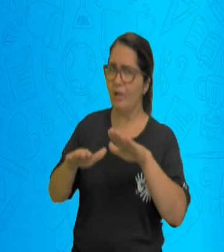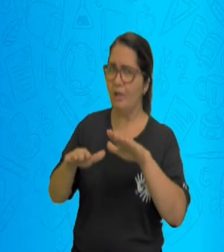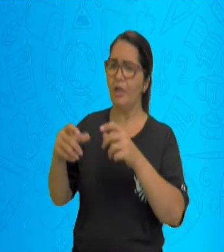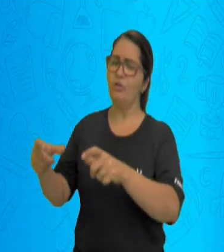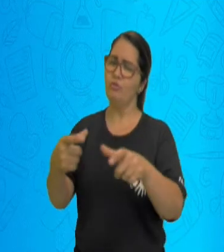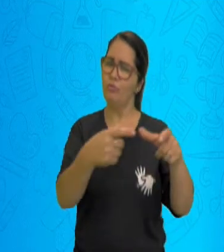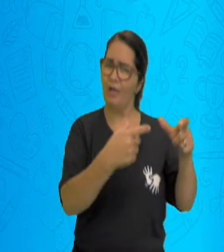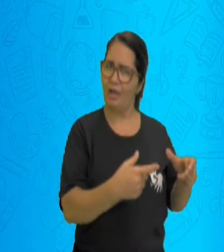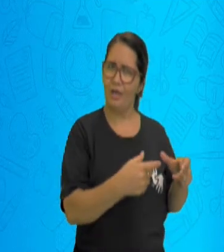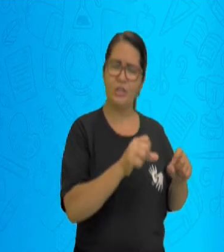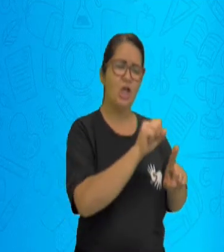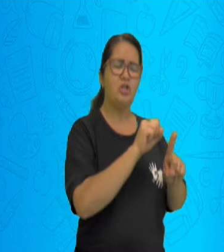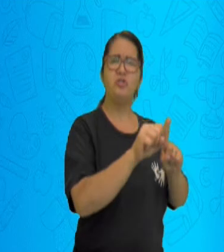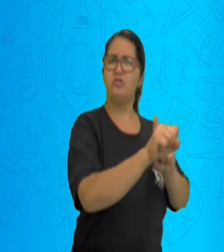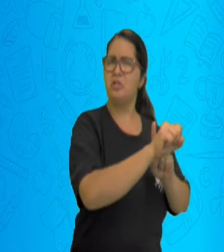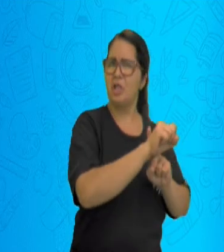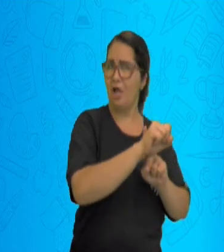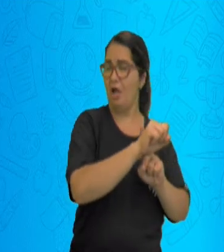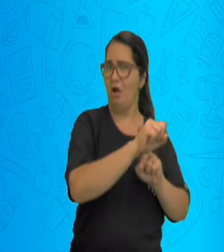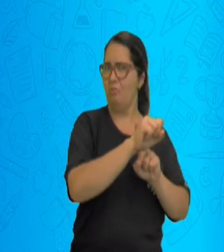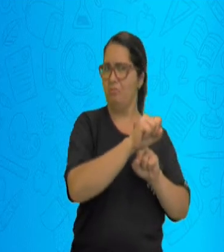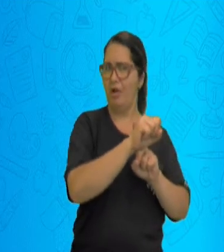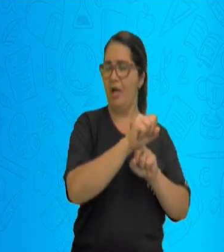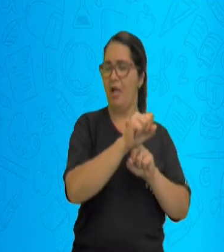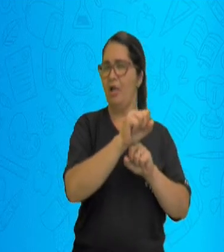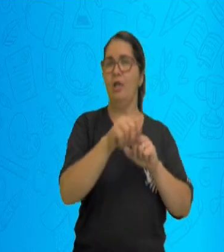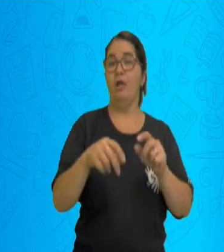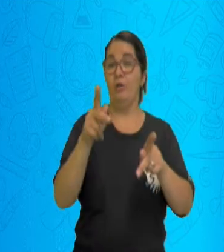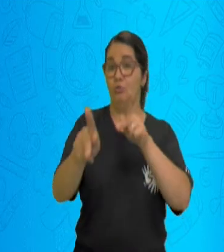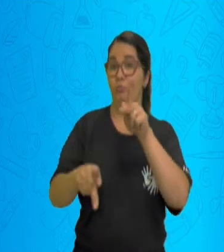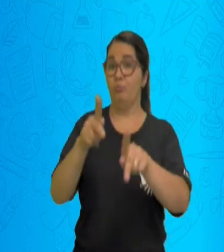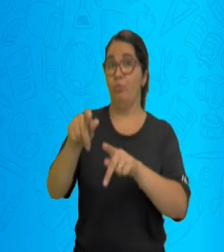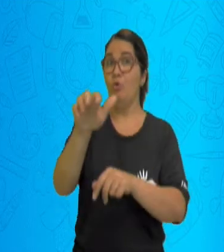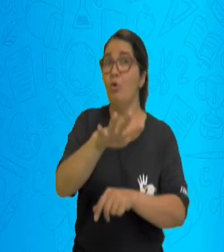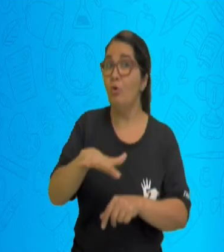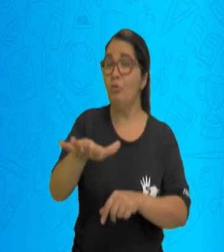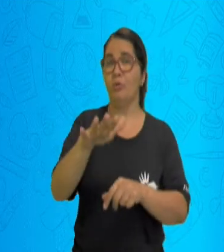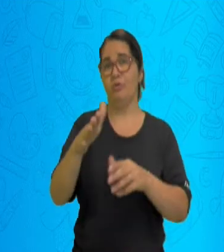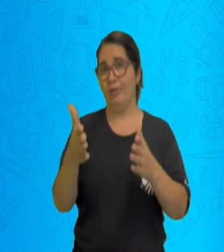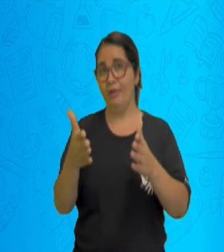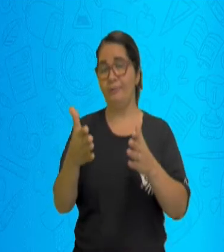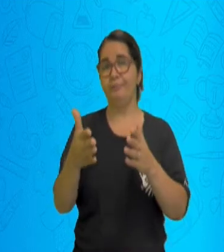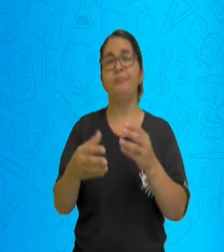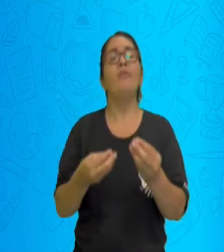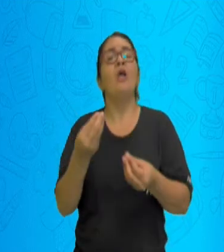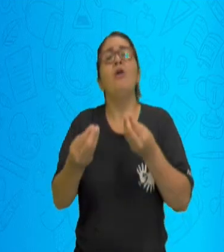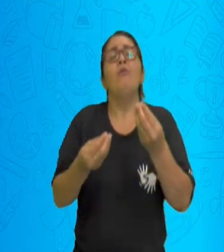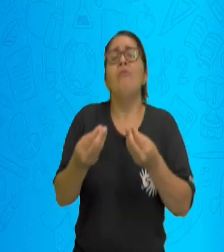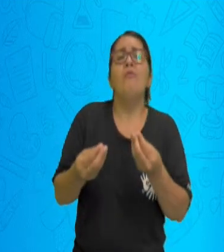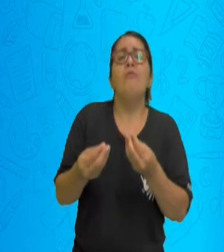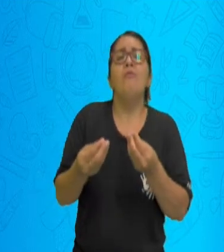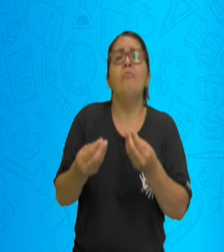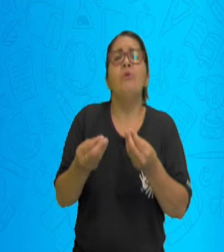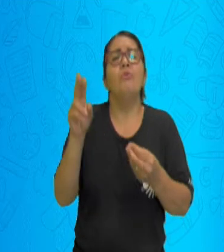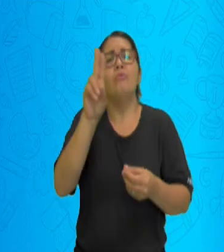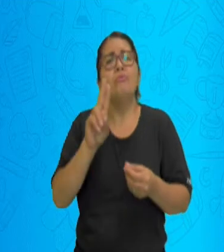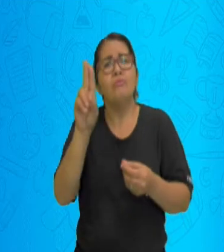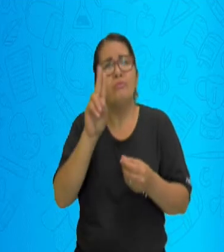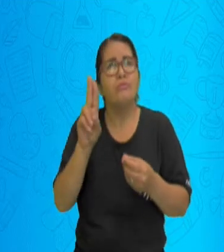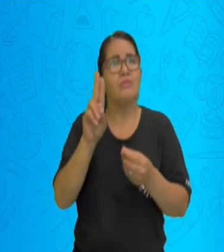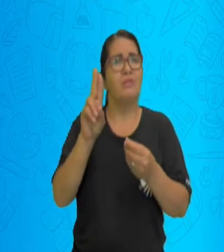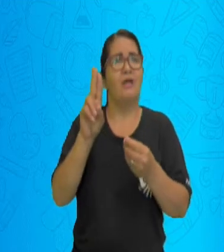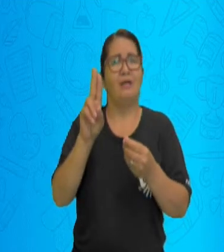Bem, momento onde a linguagem informal é aplicada. Então, era conversas do dia a dia,